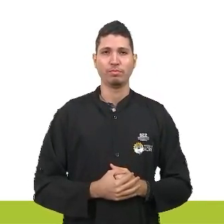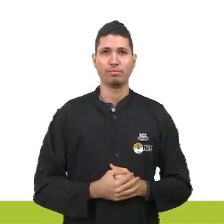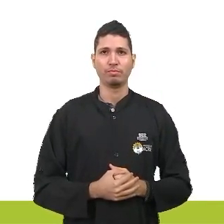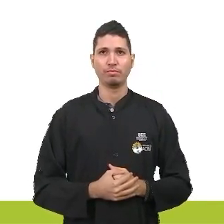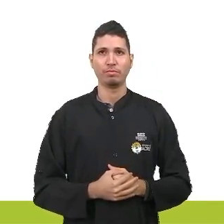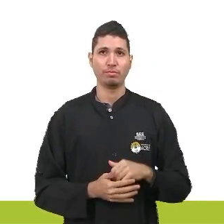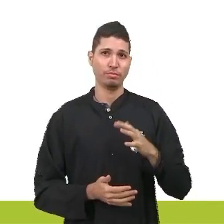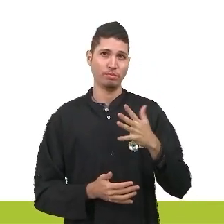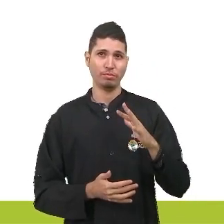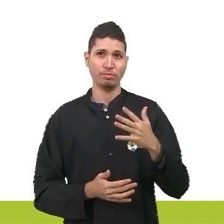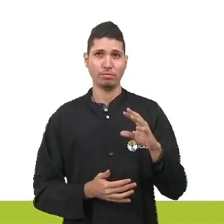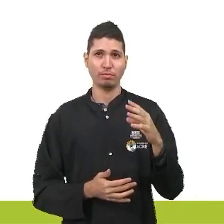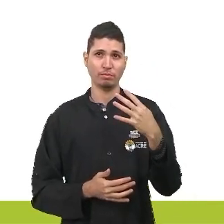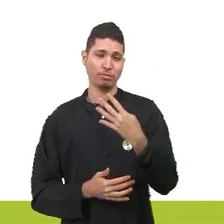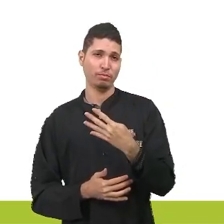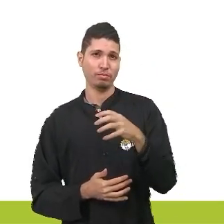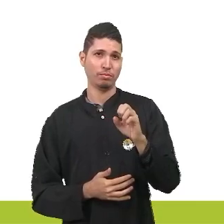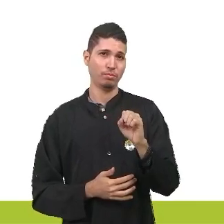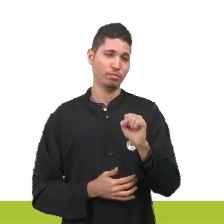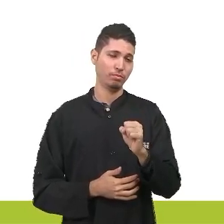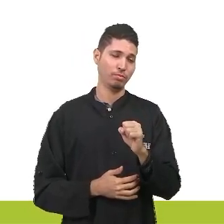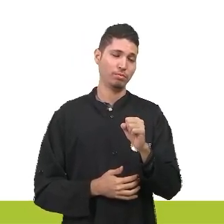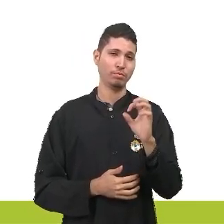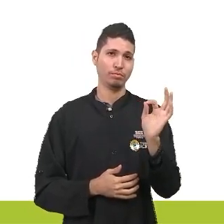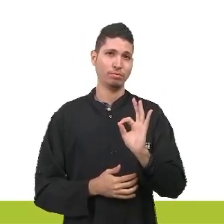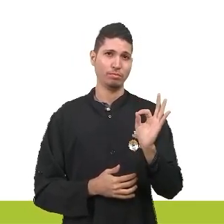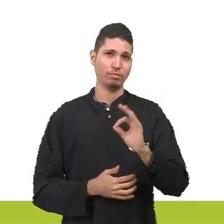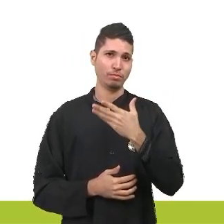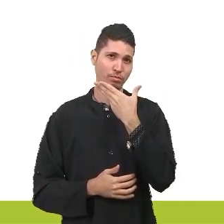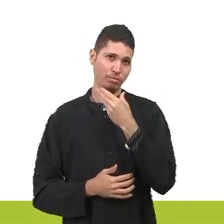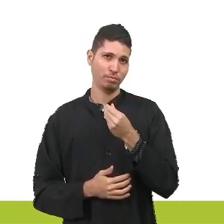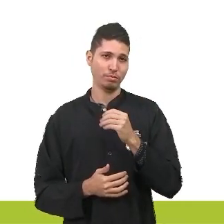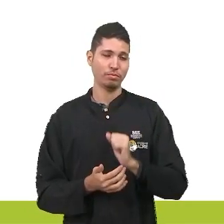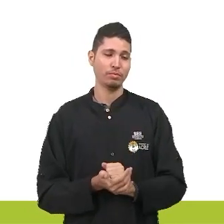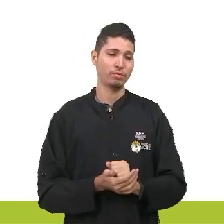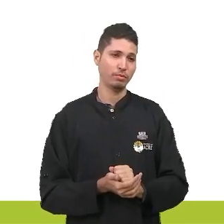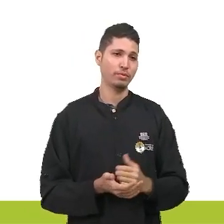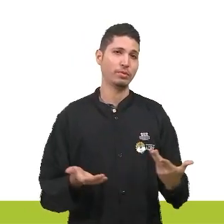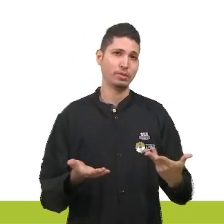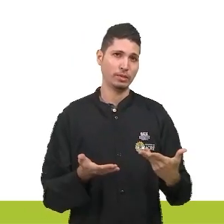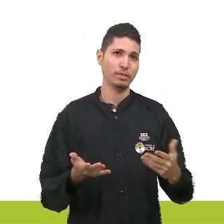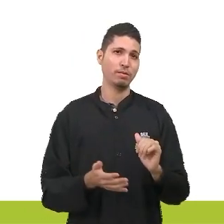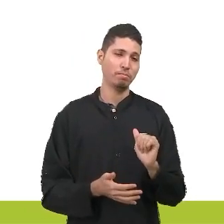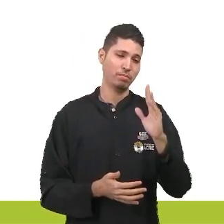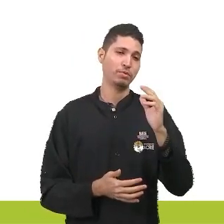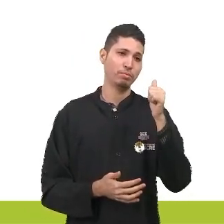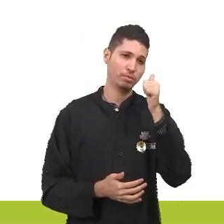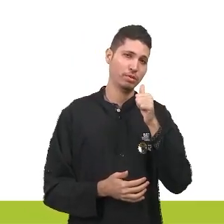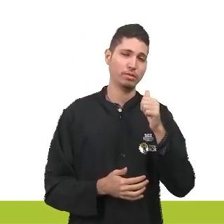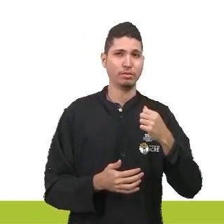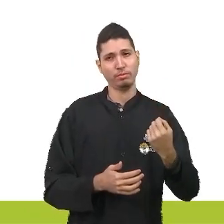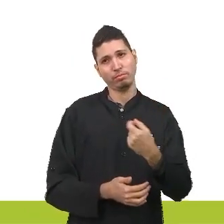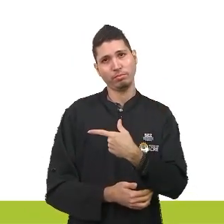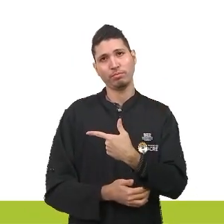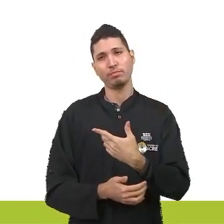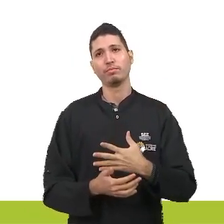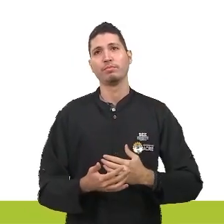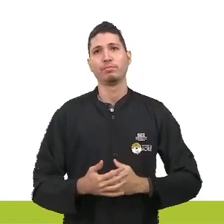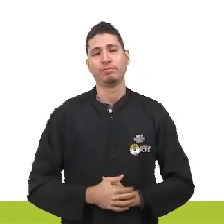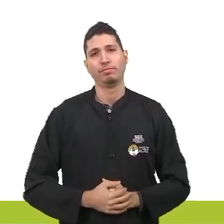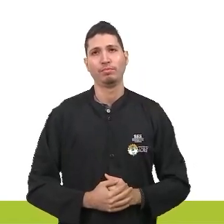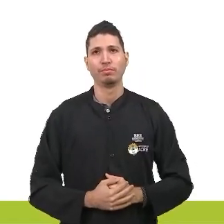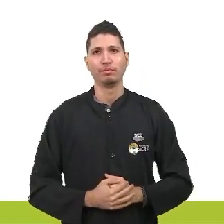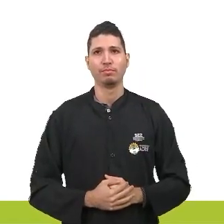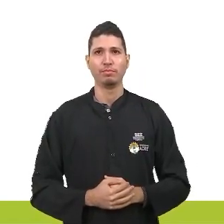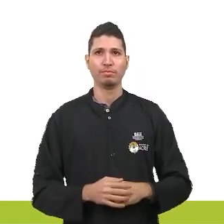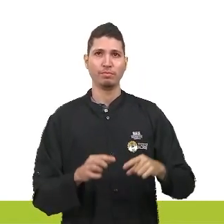aproximadamente 48% de homens. Então, no Brasil, atualmente, temos mais mulheres do que homens. E aí nós temos uma pirâmide etária aqui,